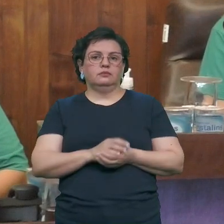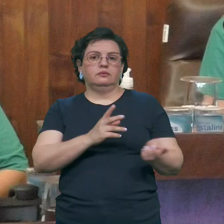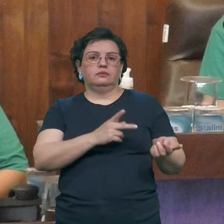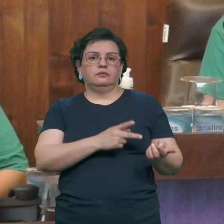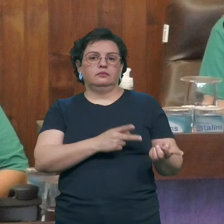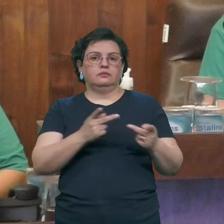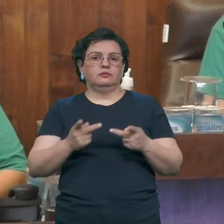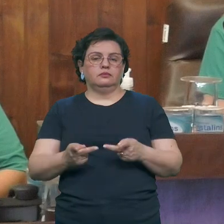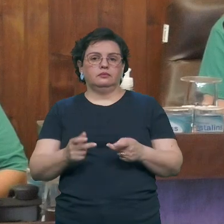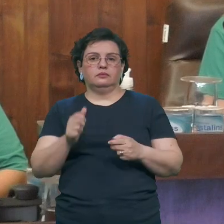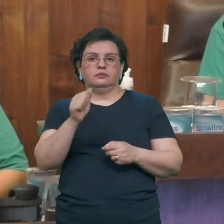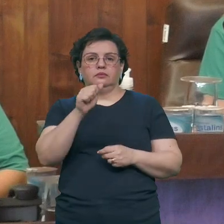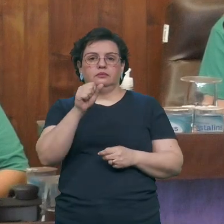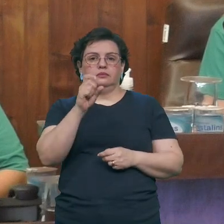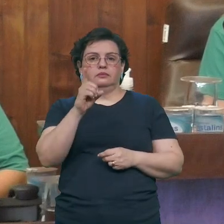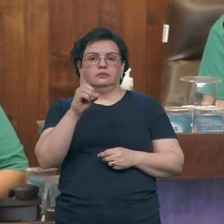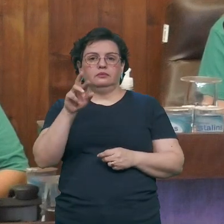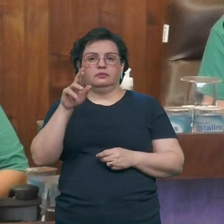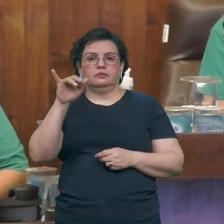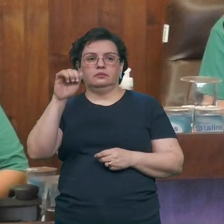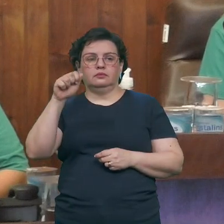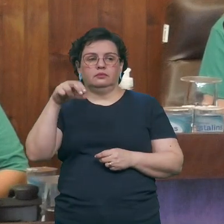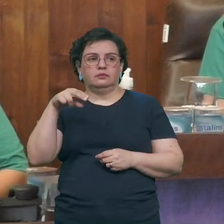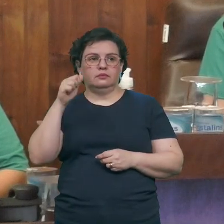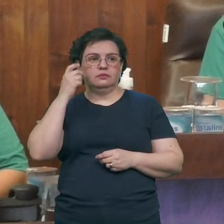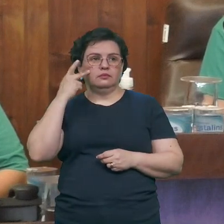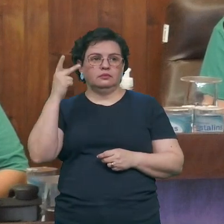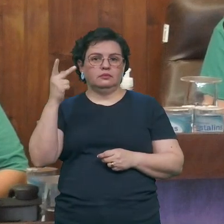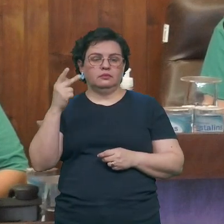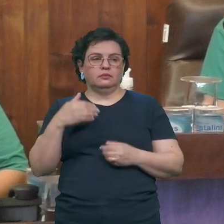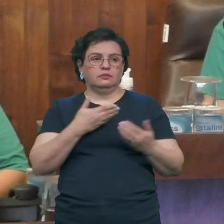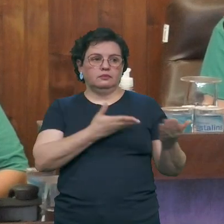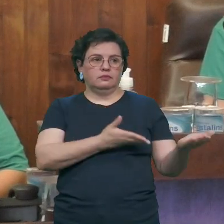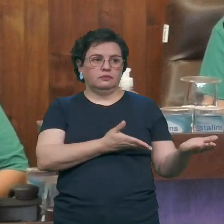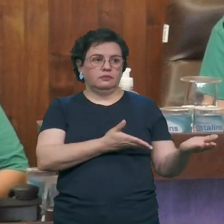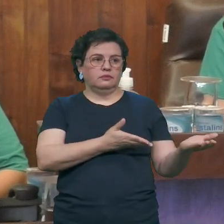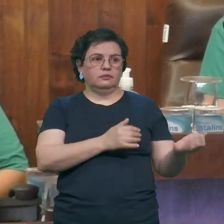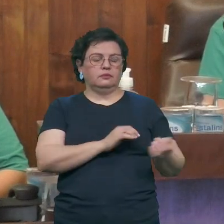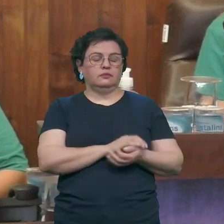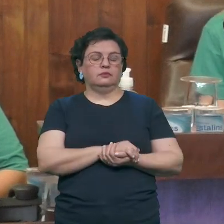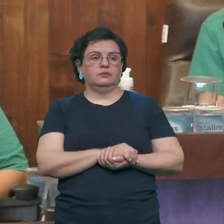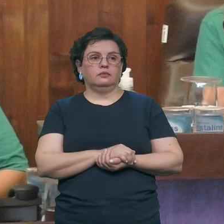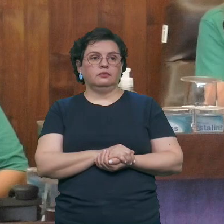a senhora Adriana Tognoli para que se dirija ao centro do nosso plenário.